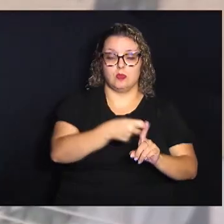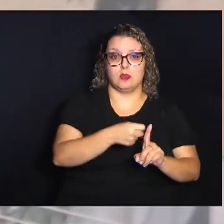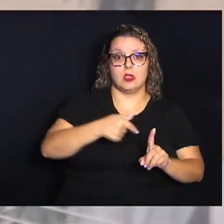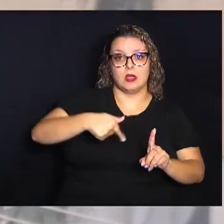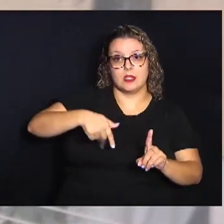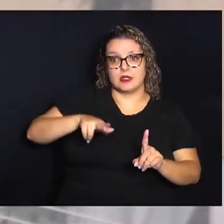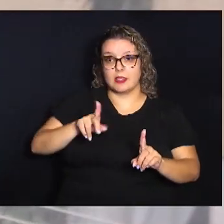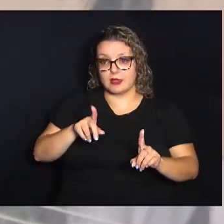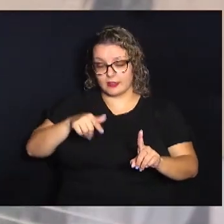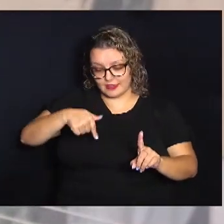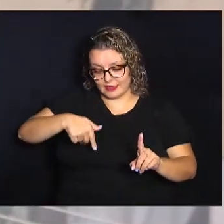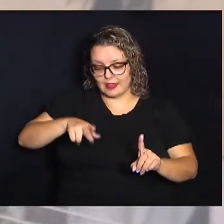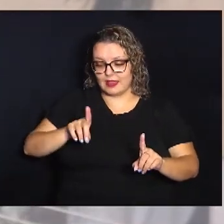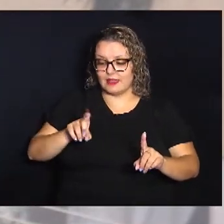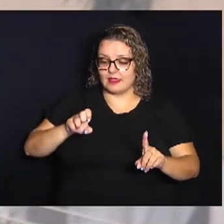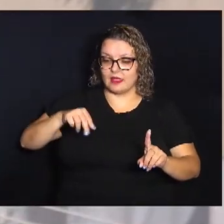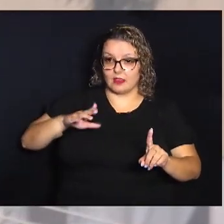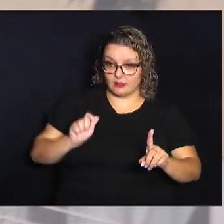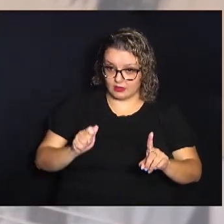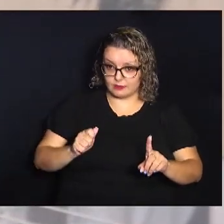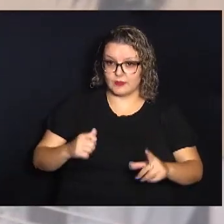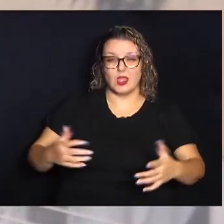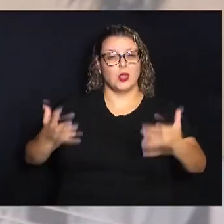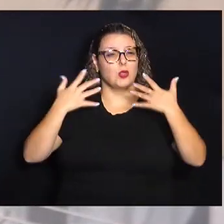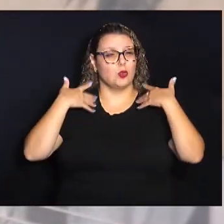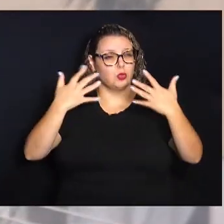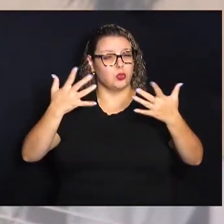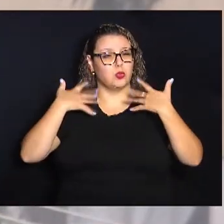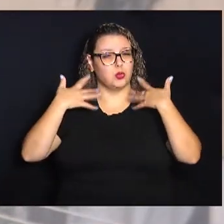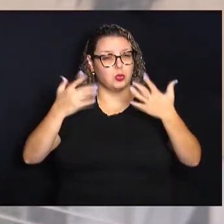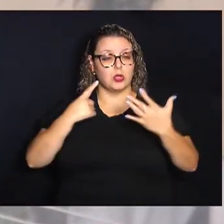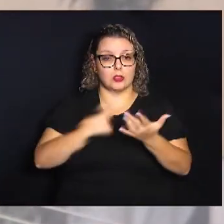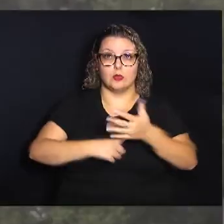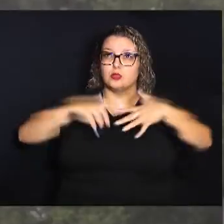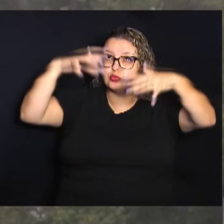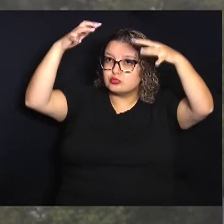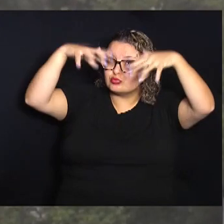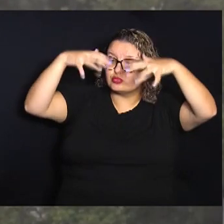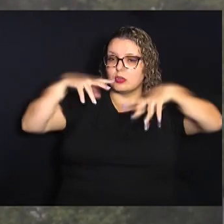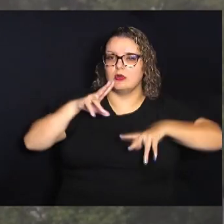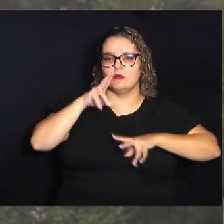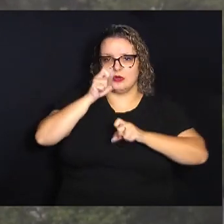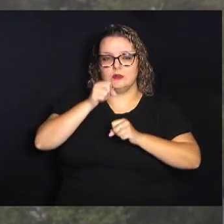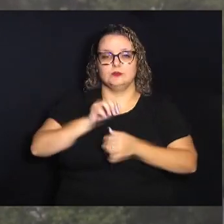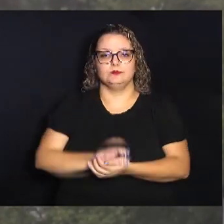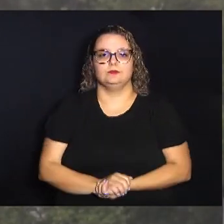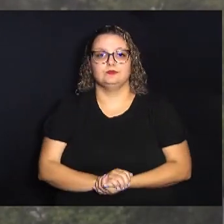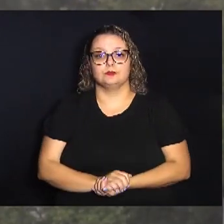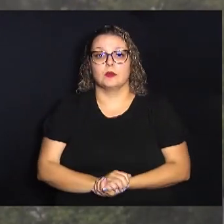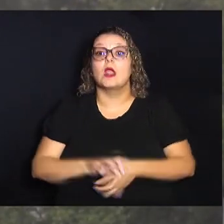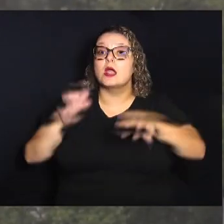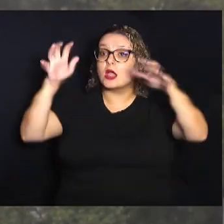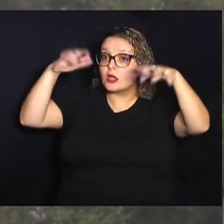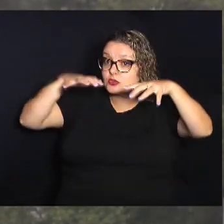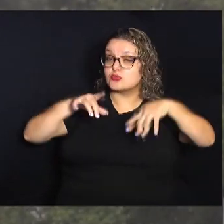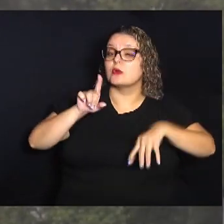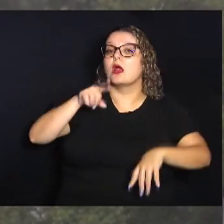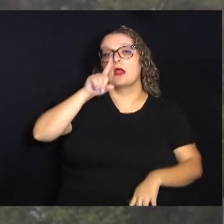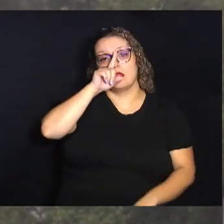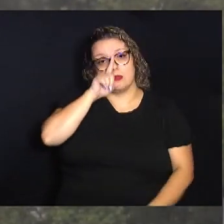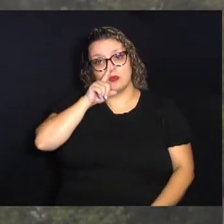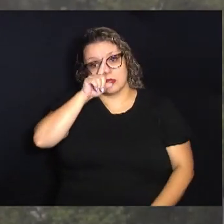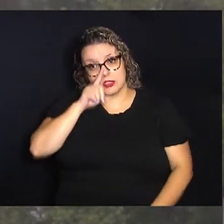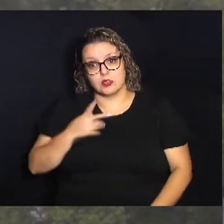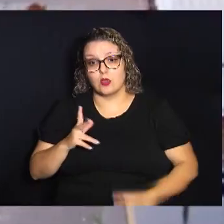Qdenga. Além disso, o verão costuma ser marcado por chuvas intensas. A chuva ela é um fator de risco,